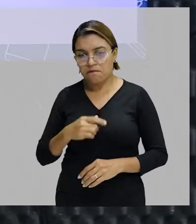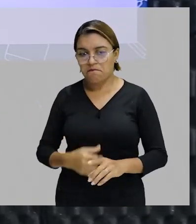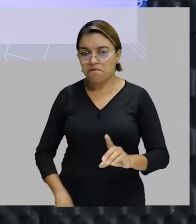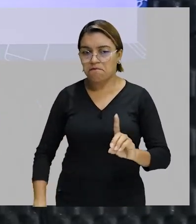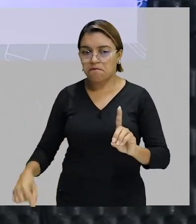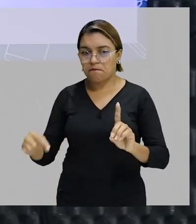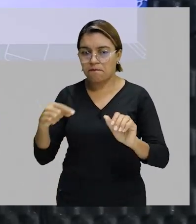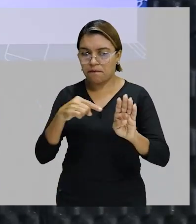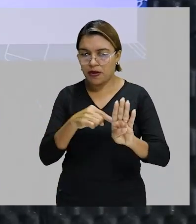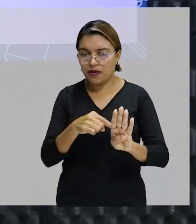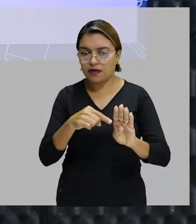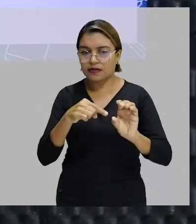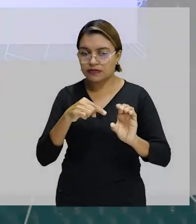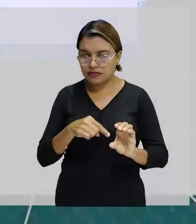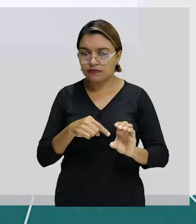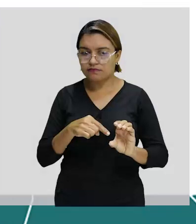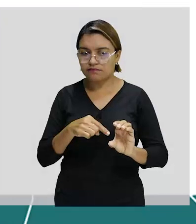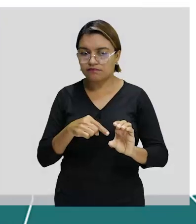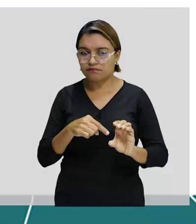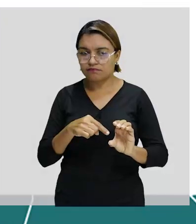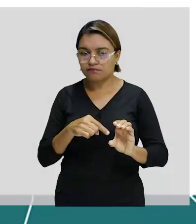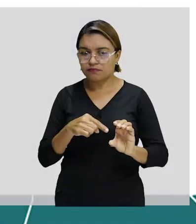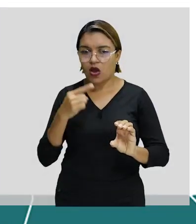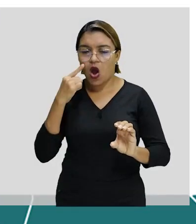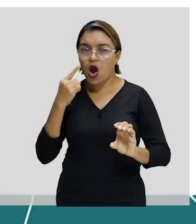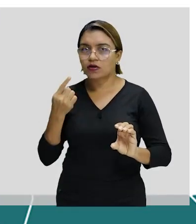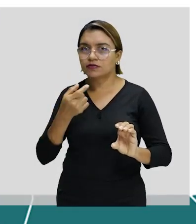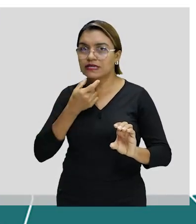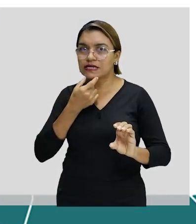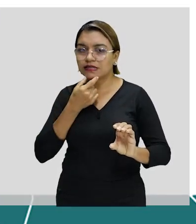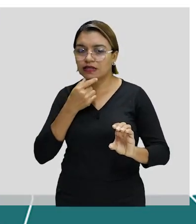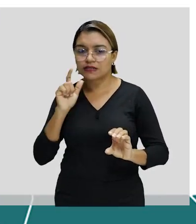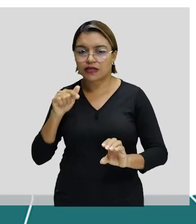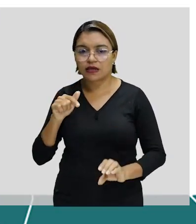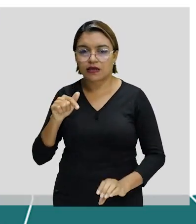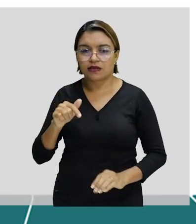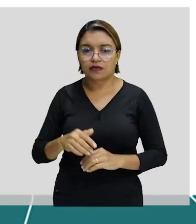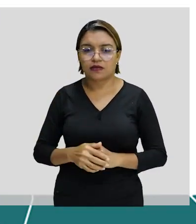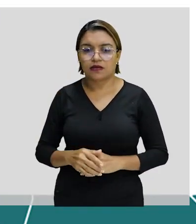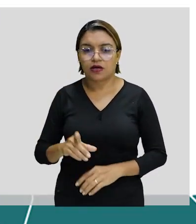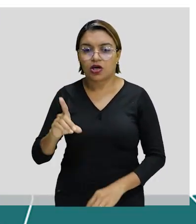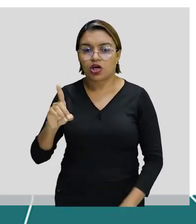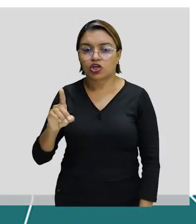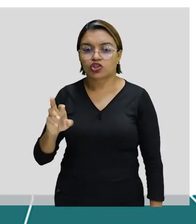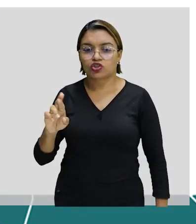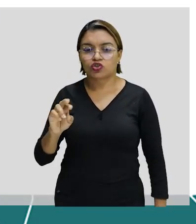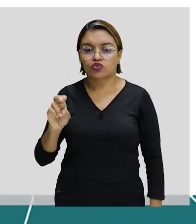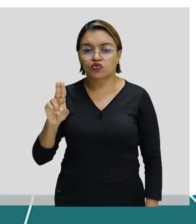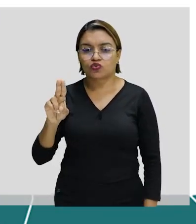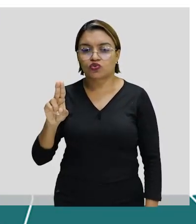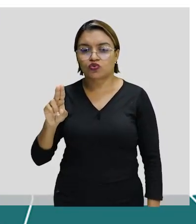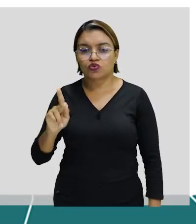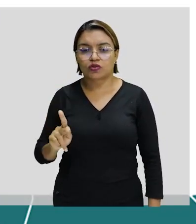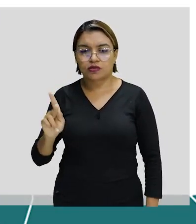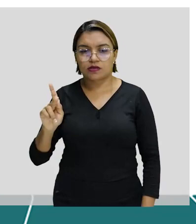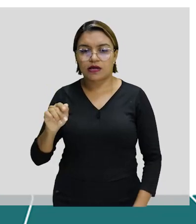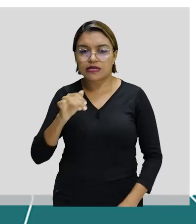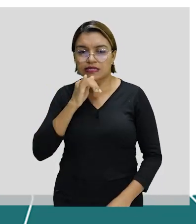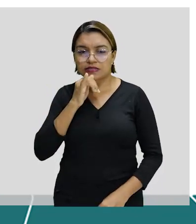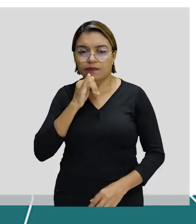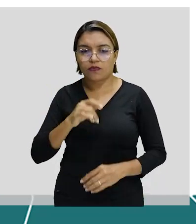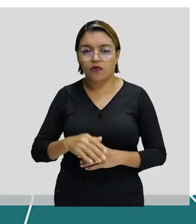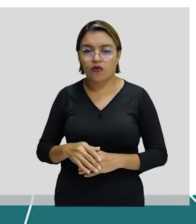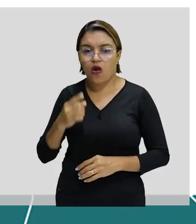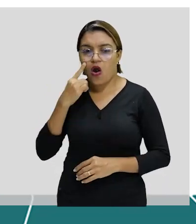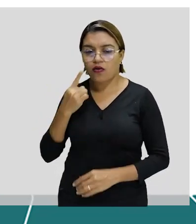o particípio do verbo drink, que em inglês, drunk, com U no final. Pedro tinha